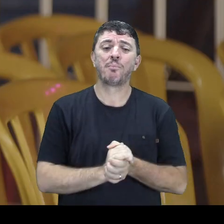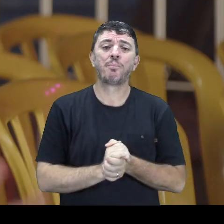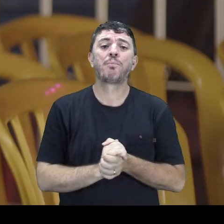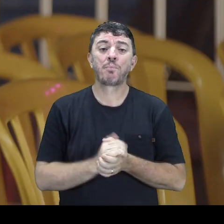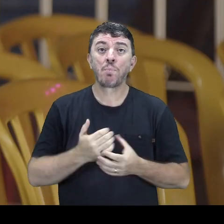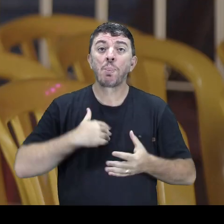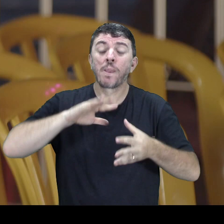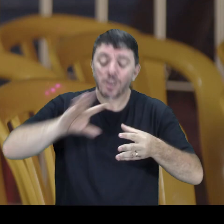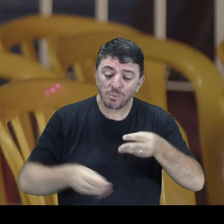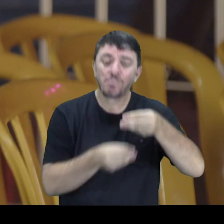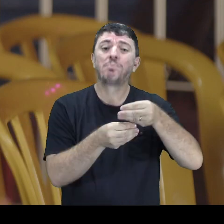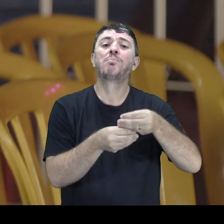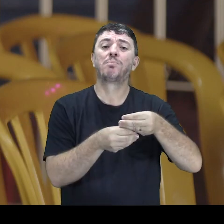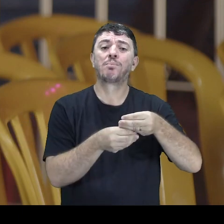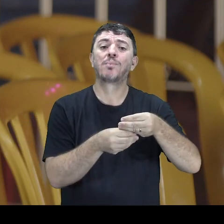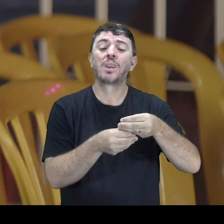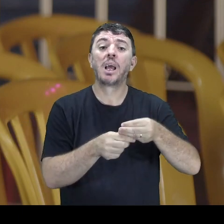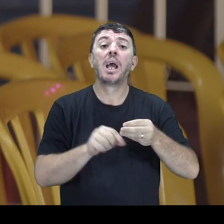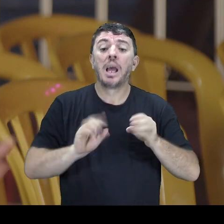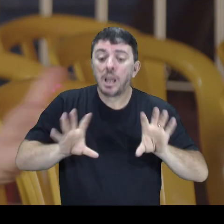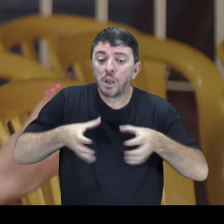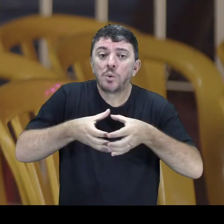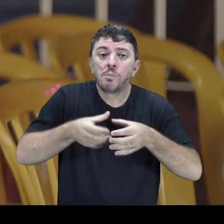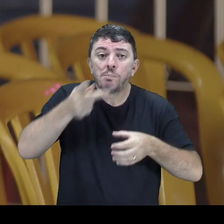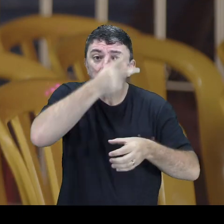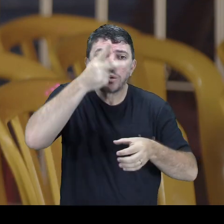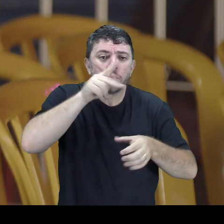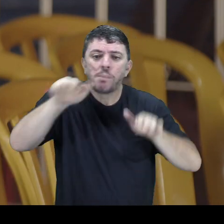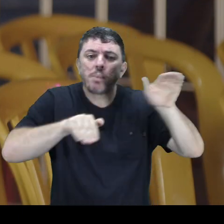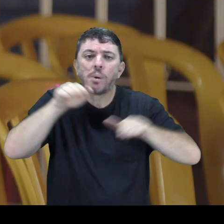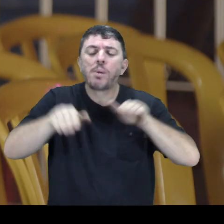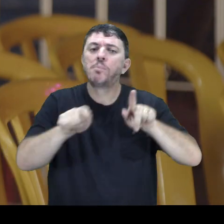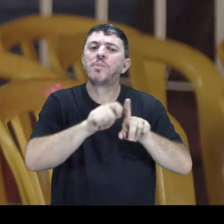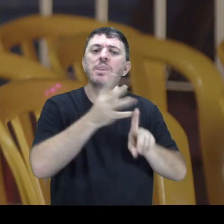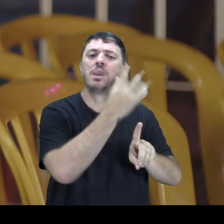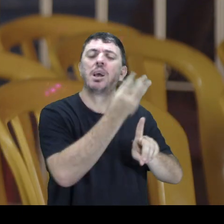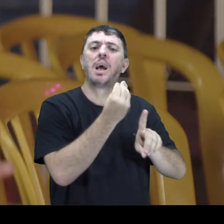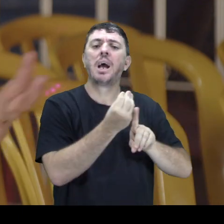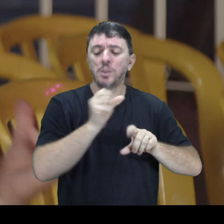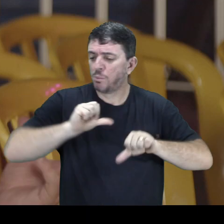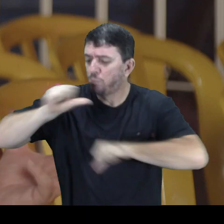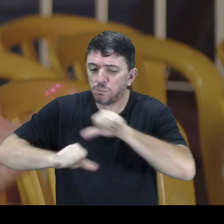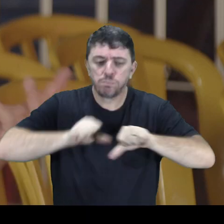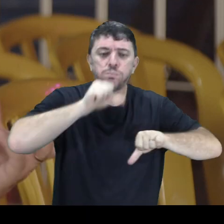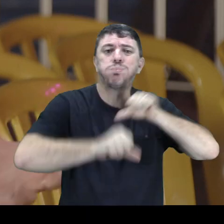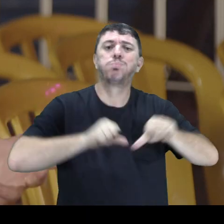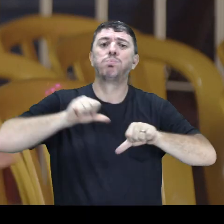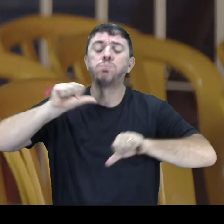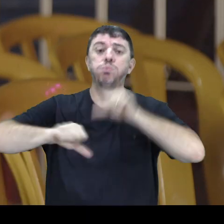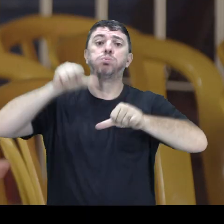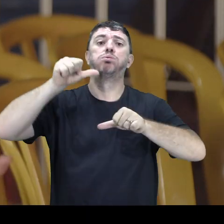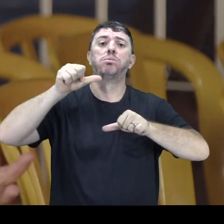totalmente juntar pessoas para fazer a arte é transformador. O Zé Wilson conseguiu isso. Nasceram vários grupos, a gente é um dos